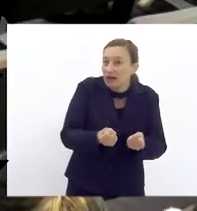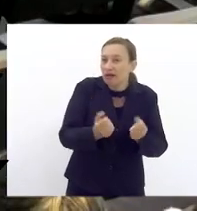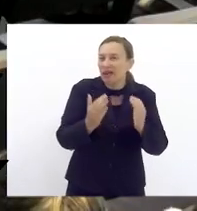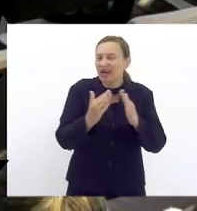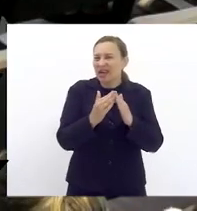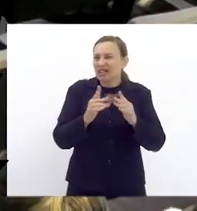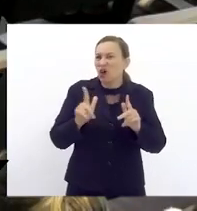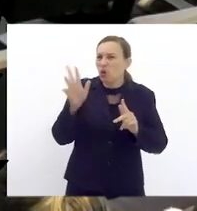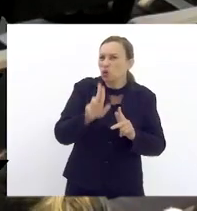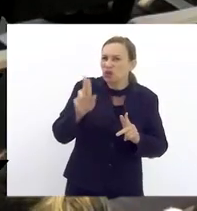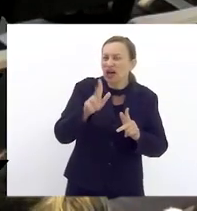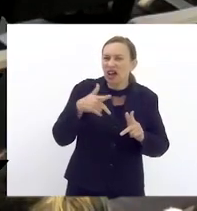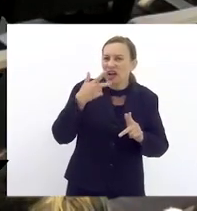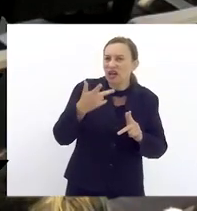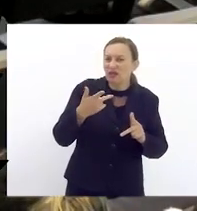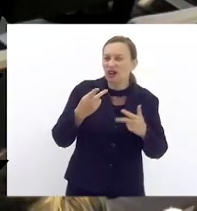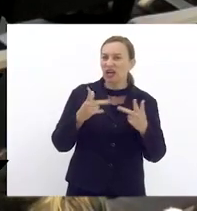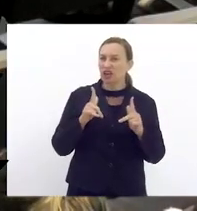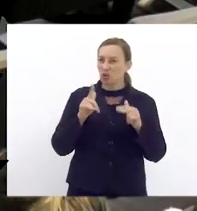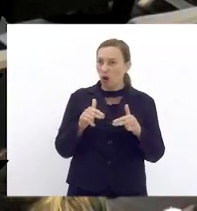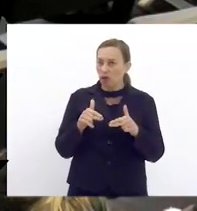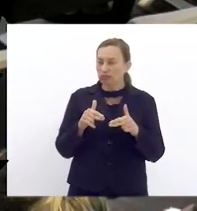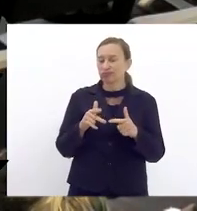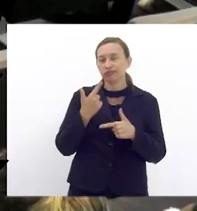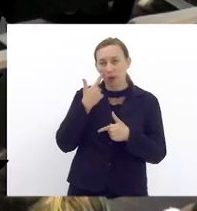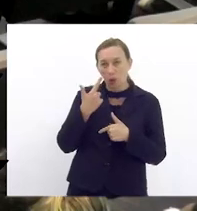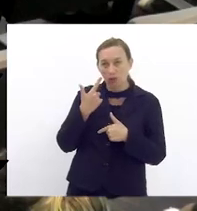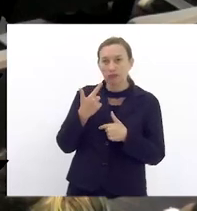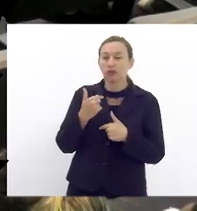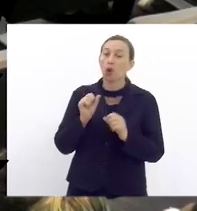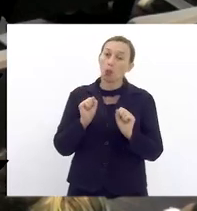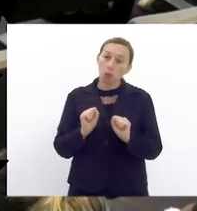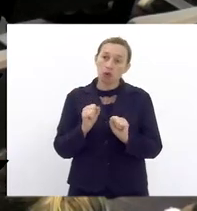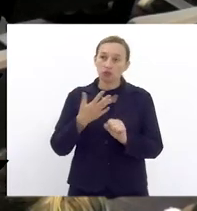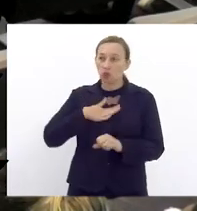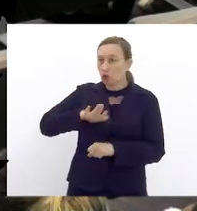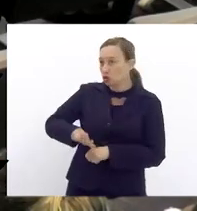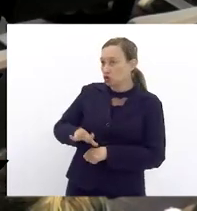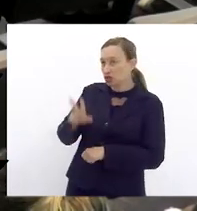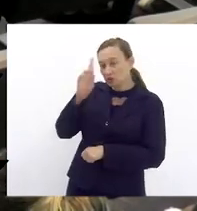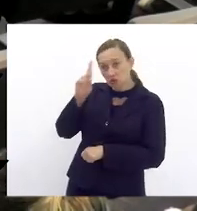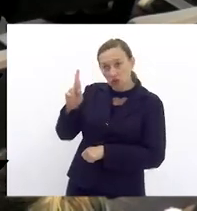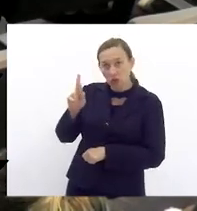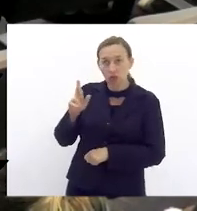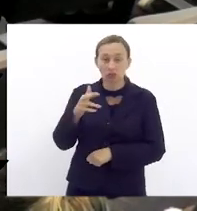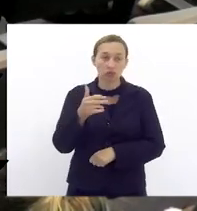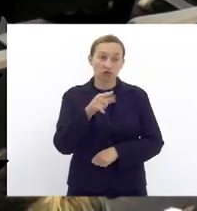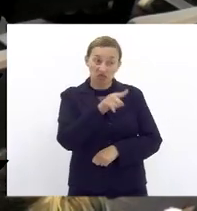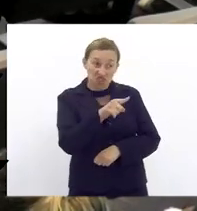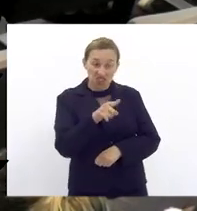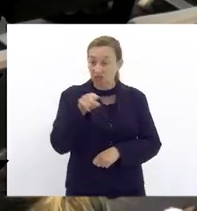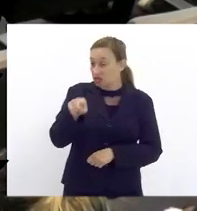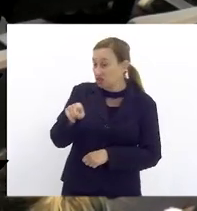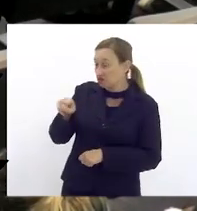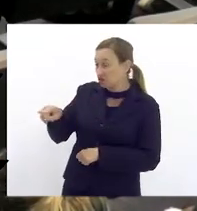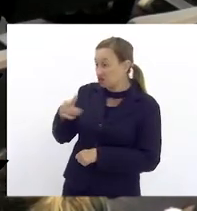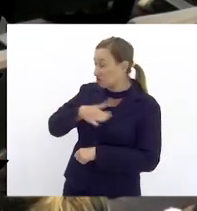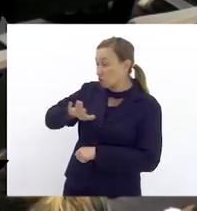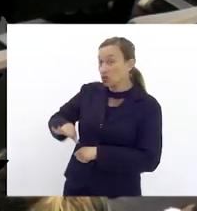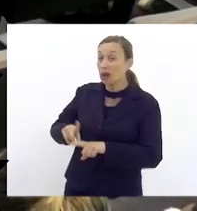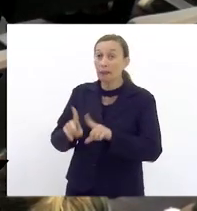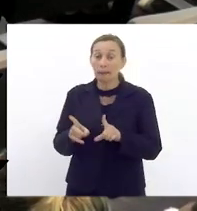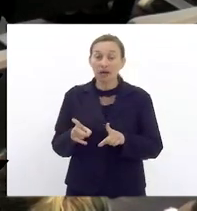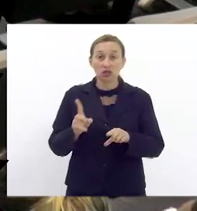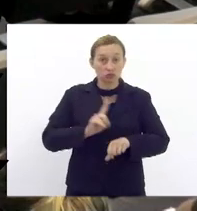mesmas palavras Olha só eu posso não gostar do Senhor da Senhora da senhora beleza mas